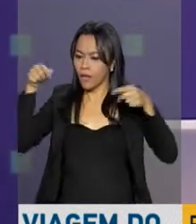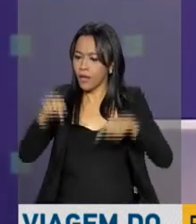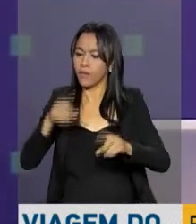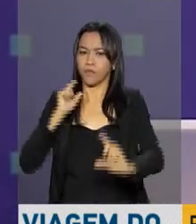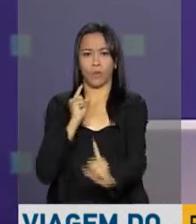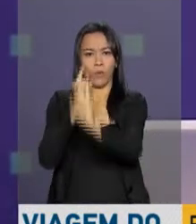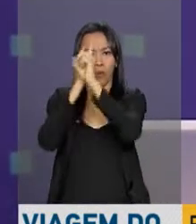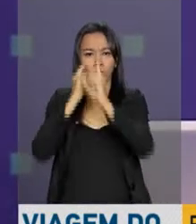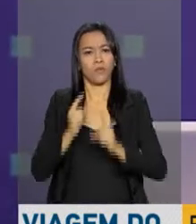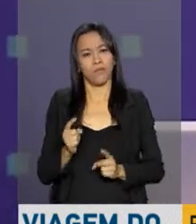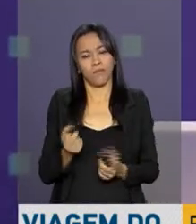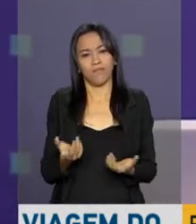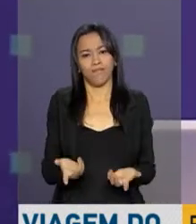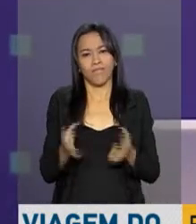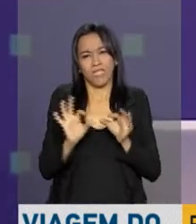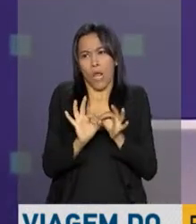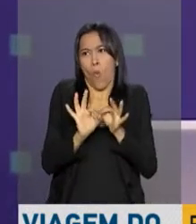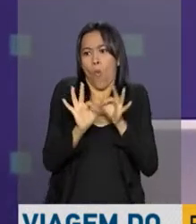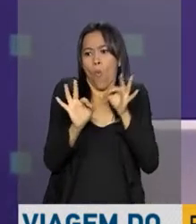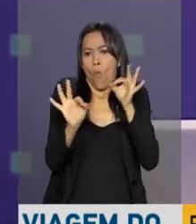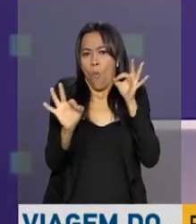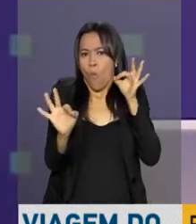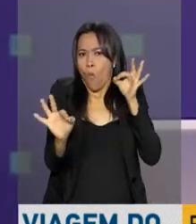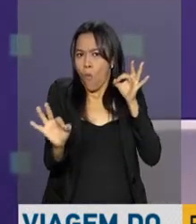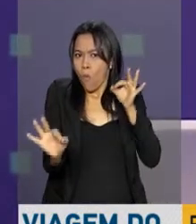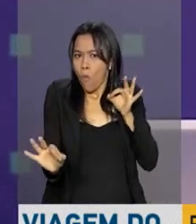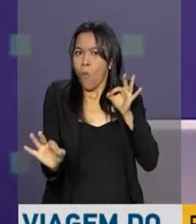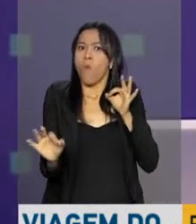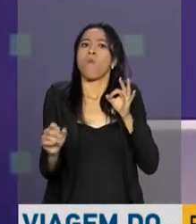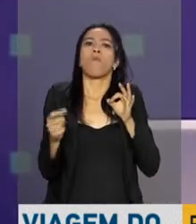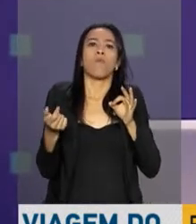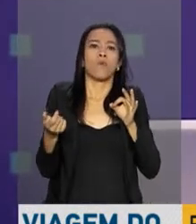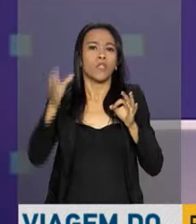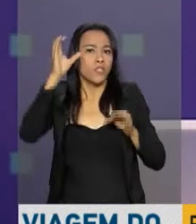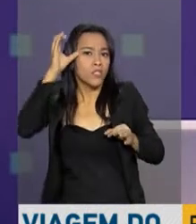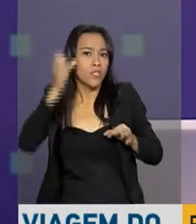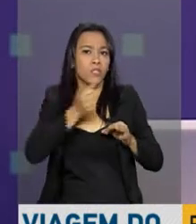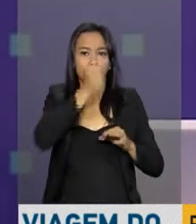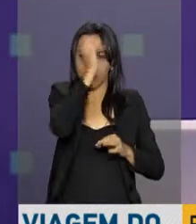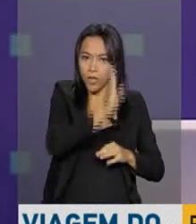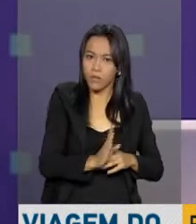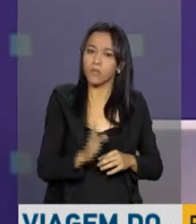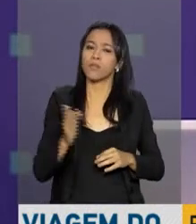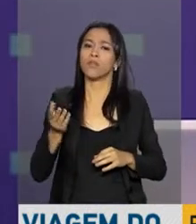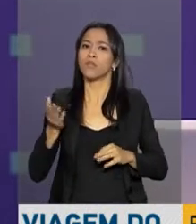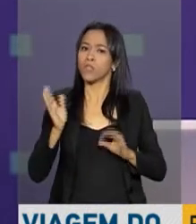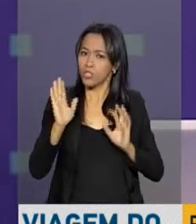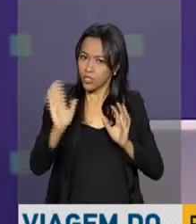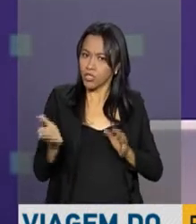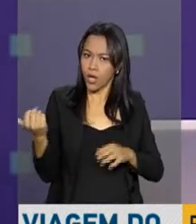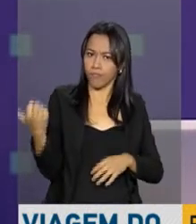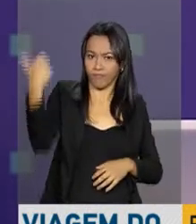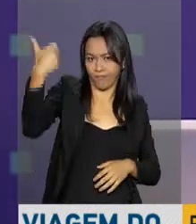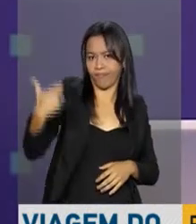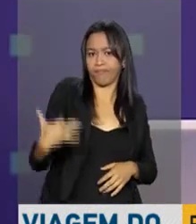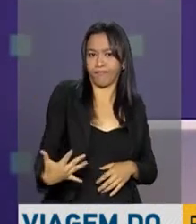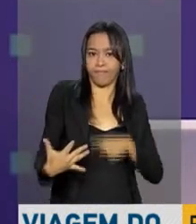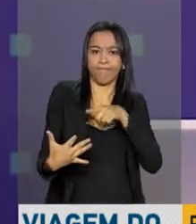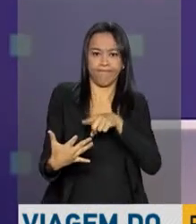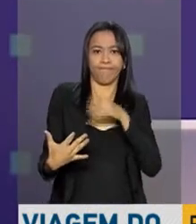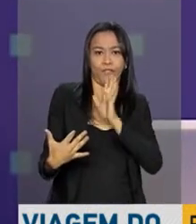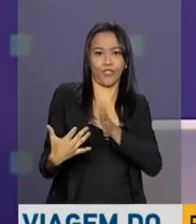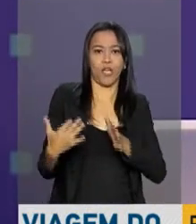da distância geográfica, como relatado pelo senhor vice-primeiro-ministro, o